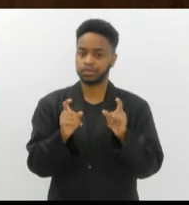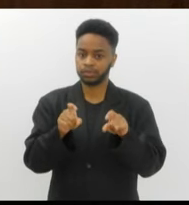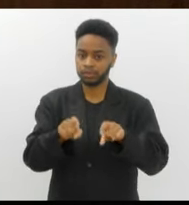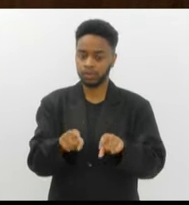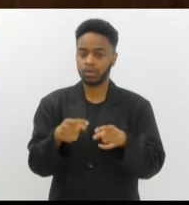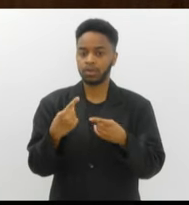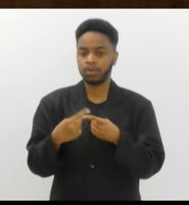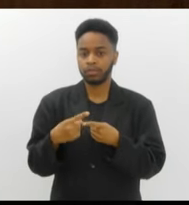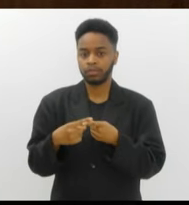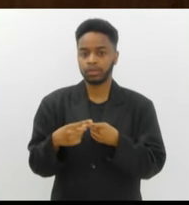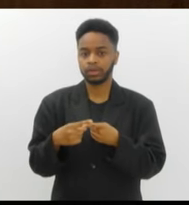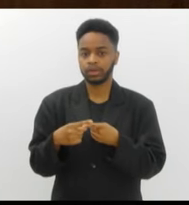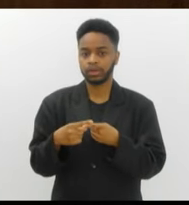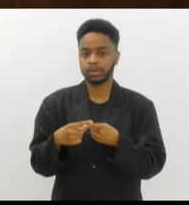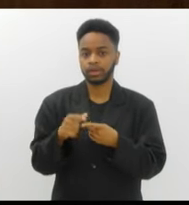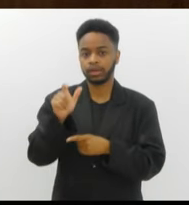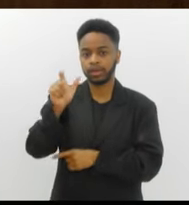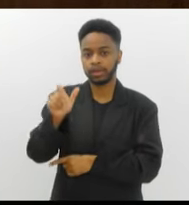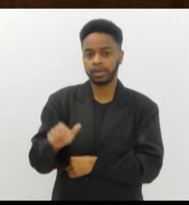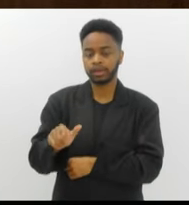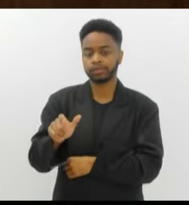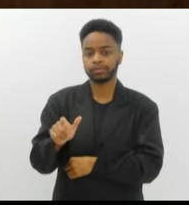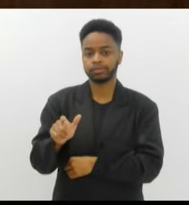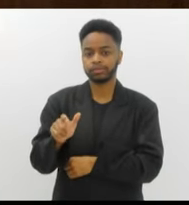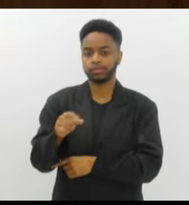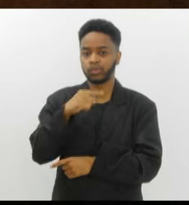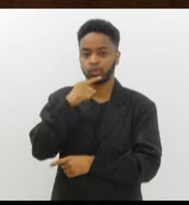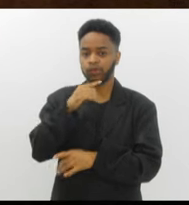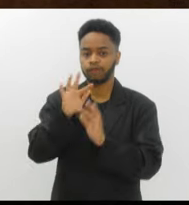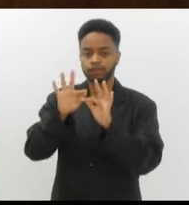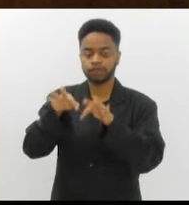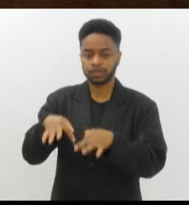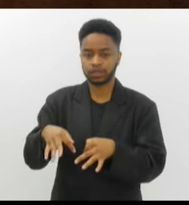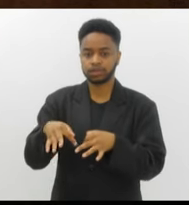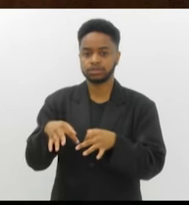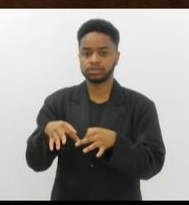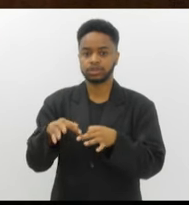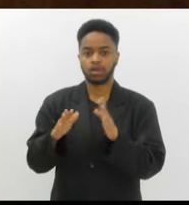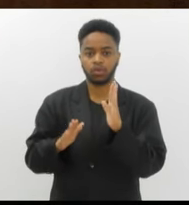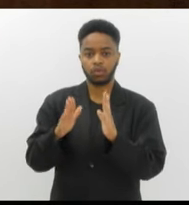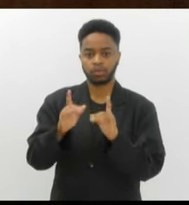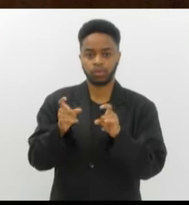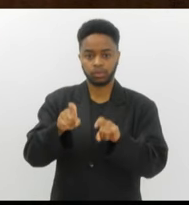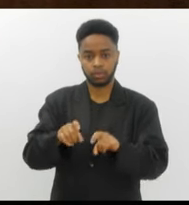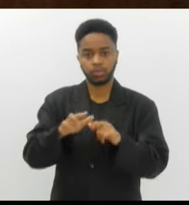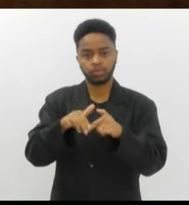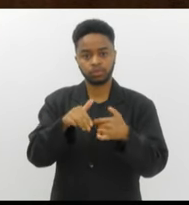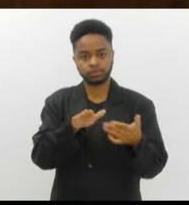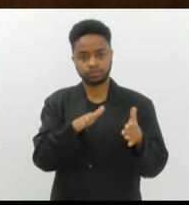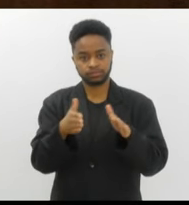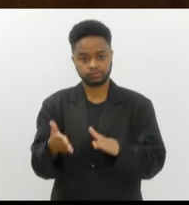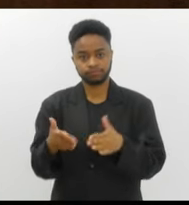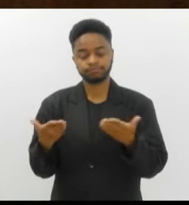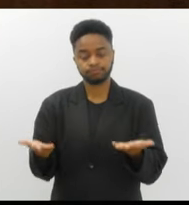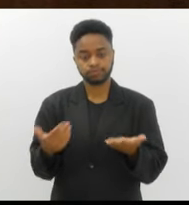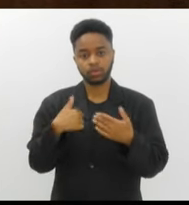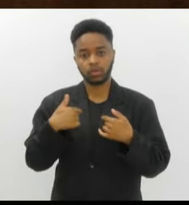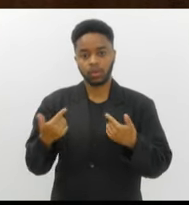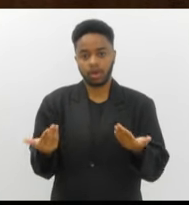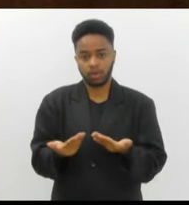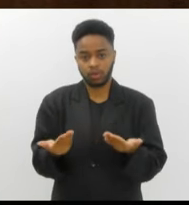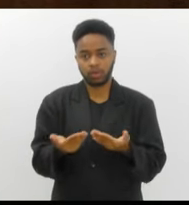foi abruptamente interrompido pela morte. Então, estou aqui rendendo as minhas